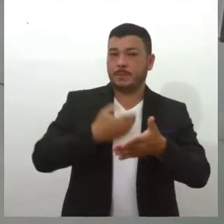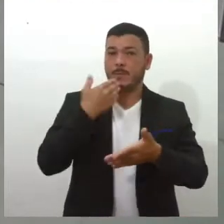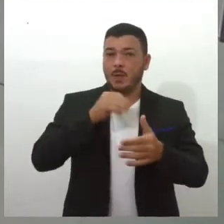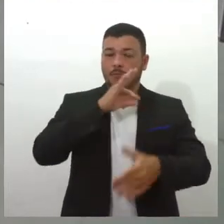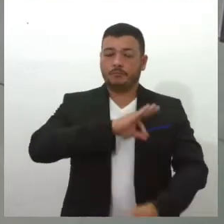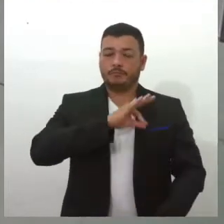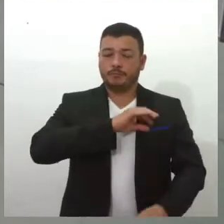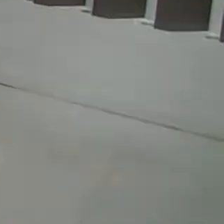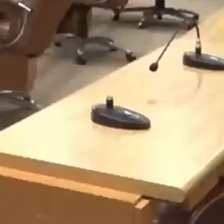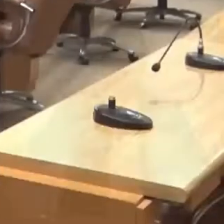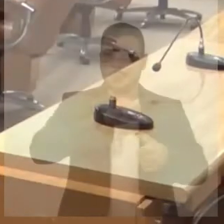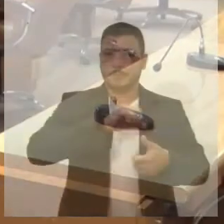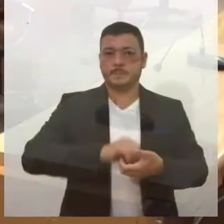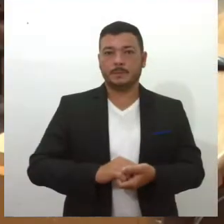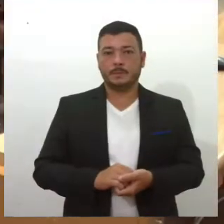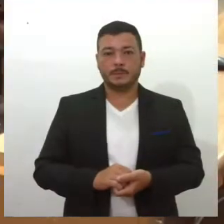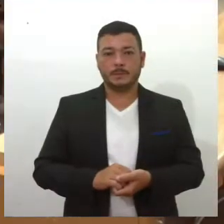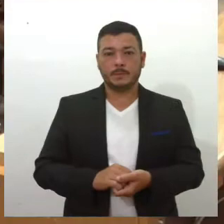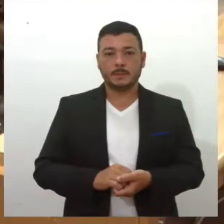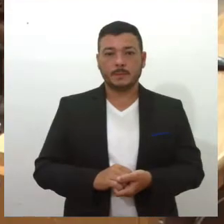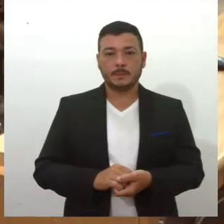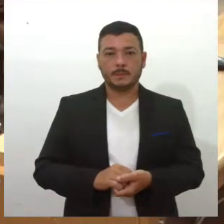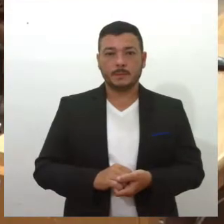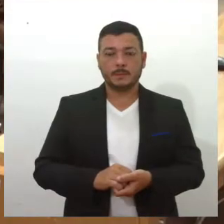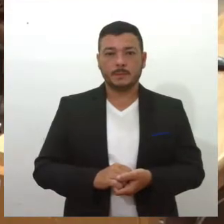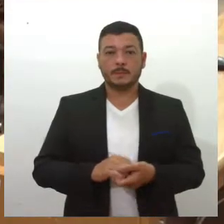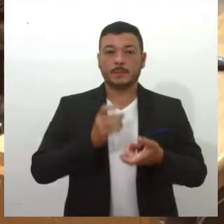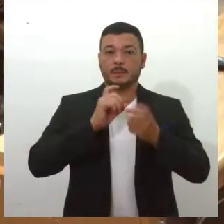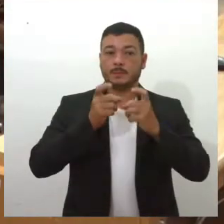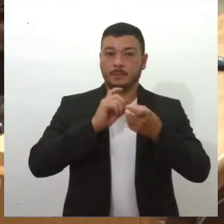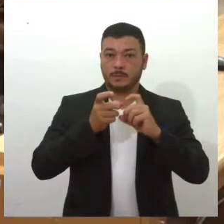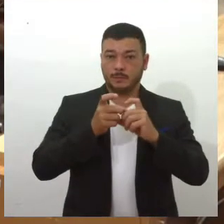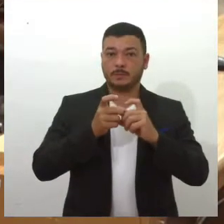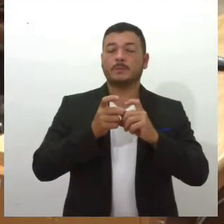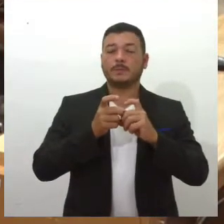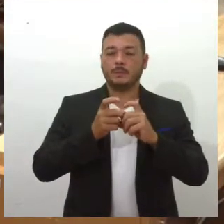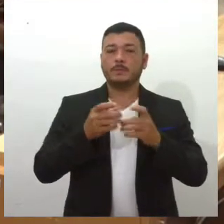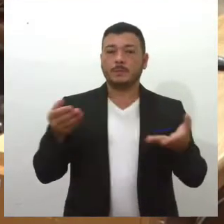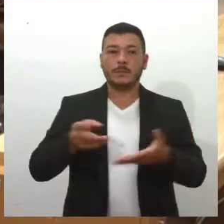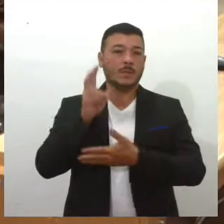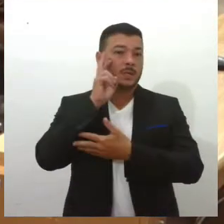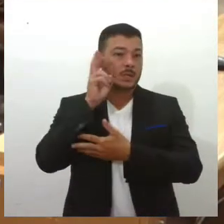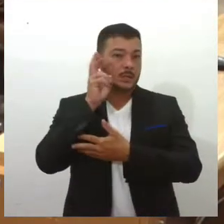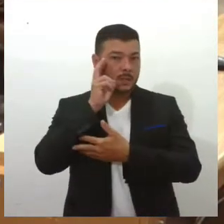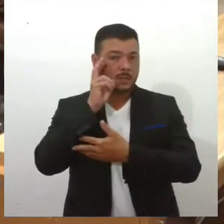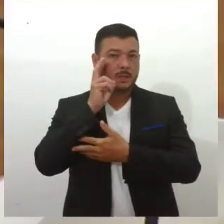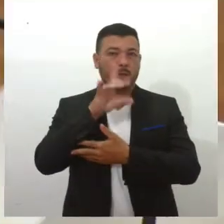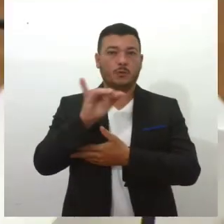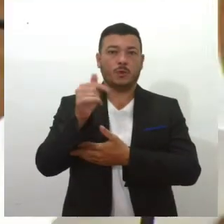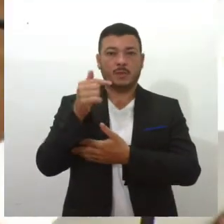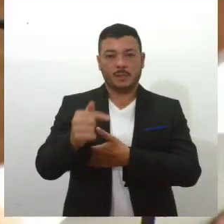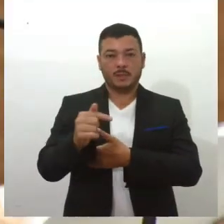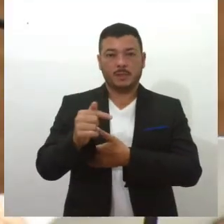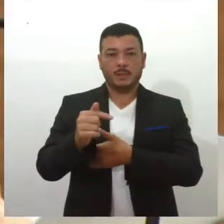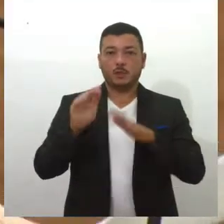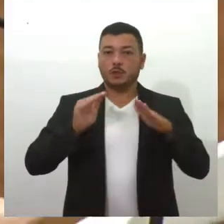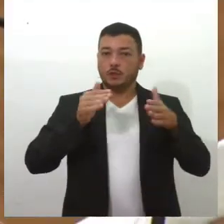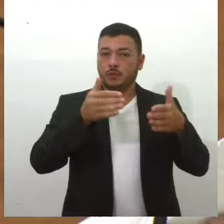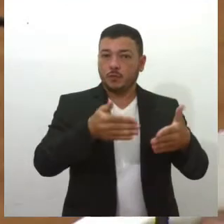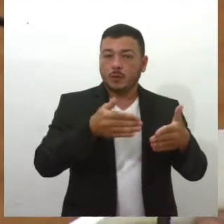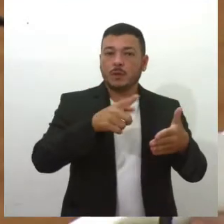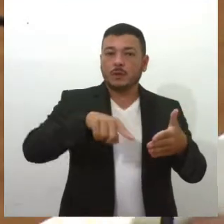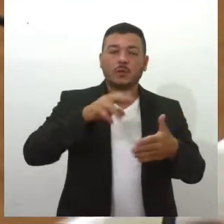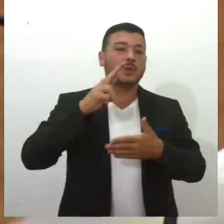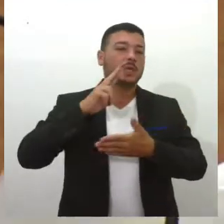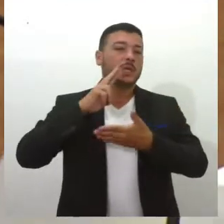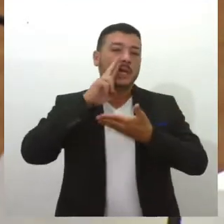de trabalho. O grande expediente da sessão desta quinta-feira, dia 7, foi todo dedicado aos